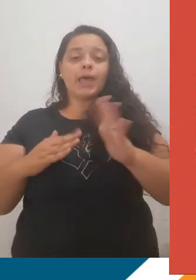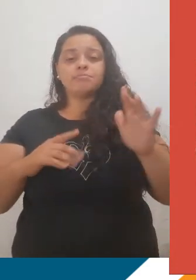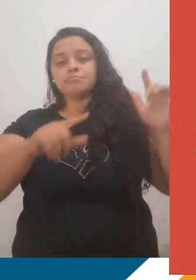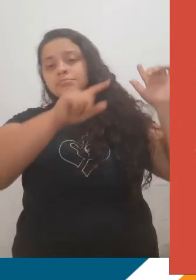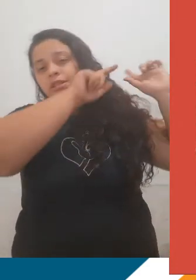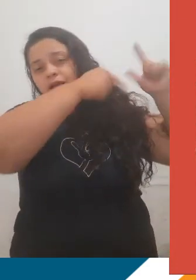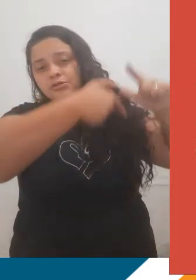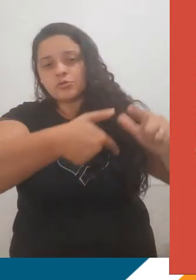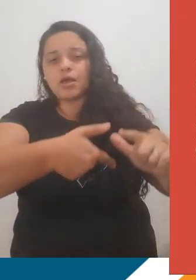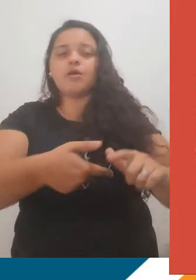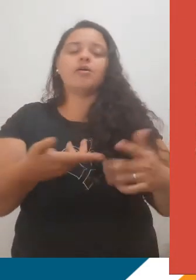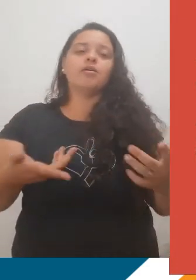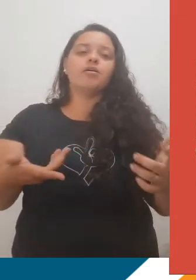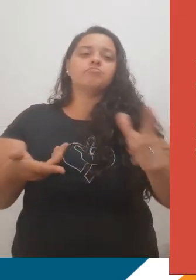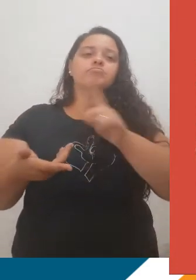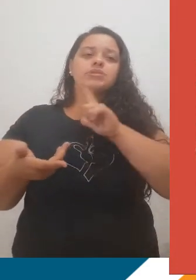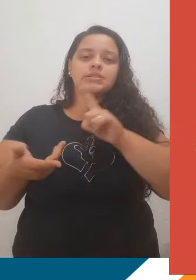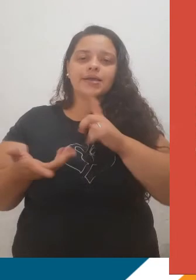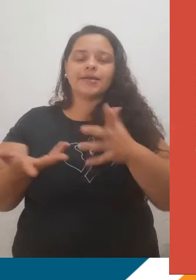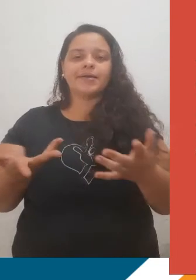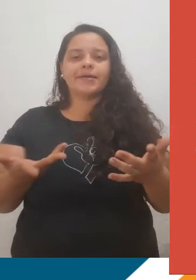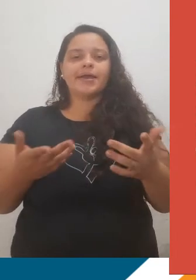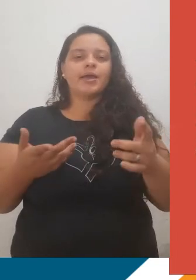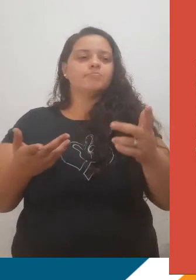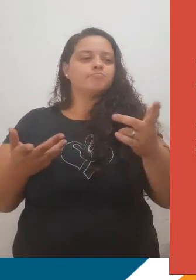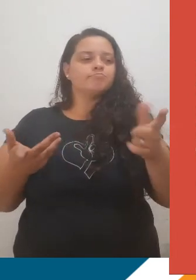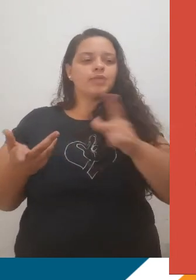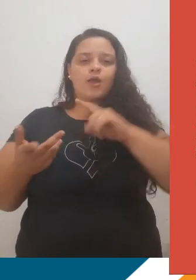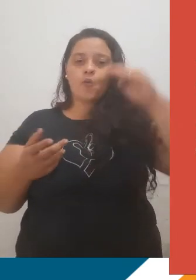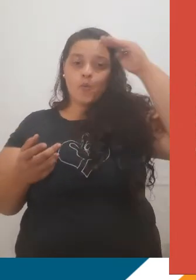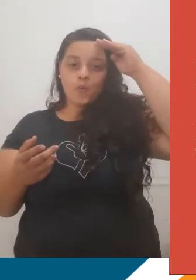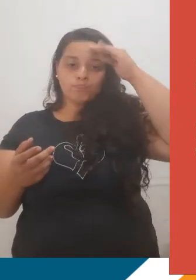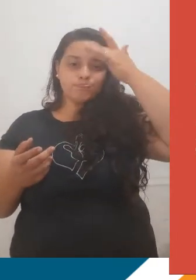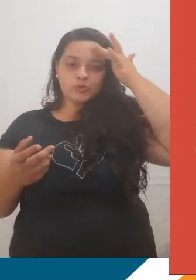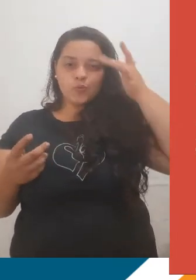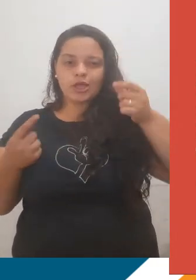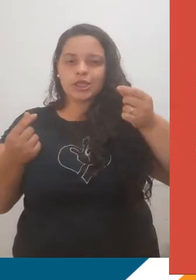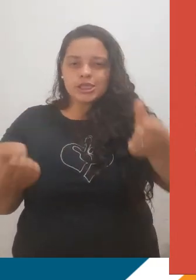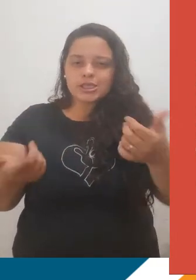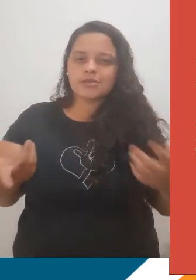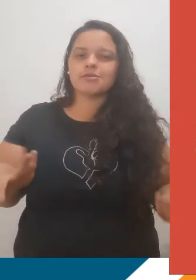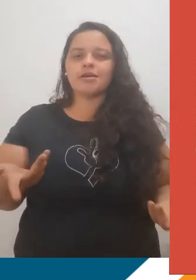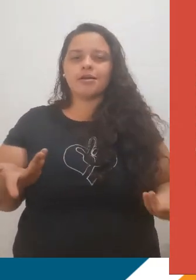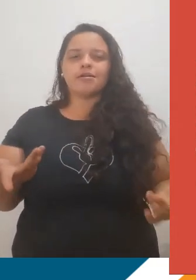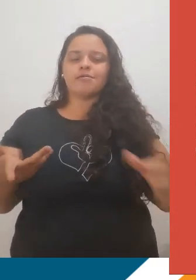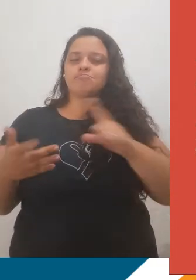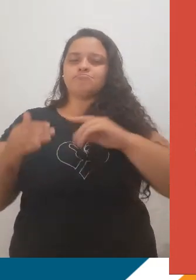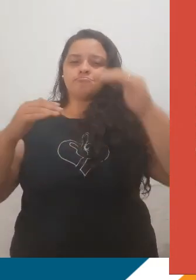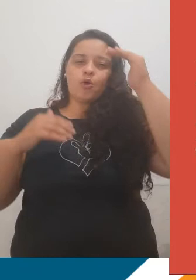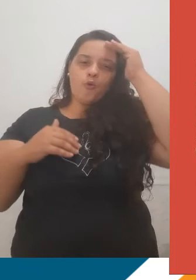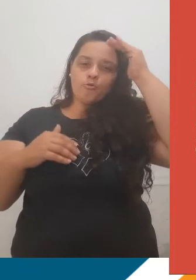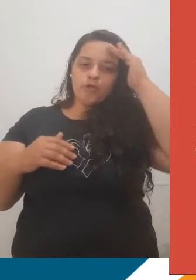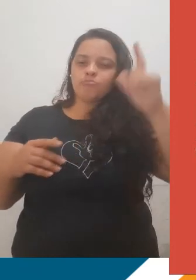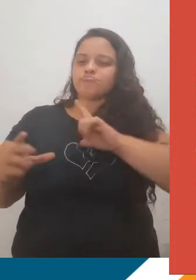eu falei, um partido que conta muito com o apoio dos coronéis, né? Então ainda está inserido naquele contexto de coronelismo, mas